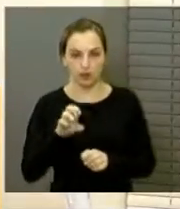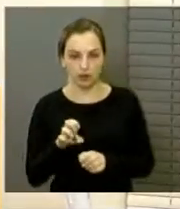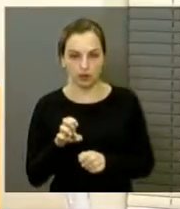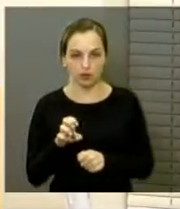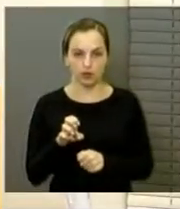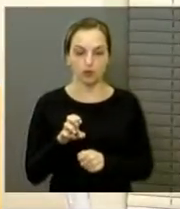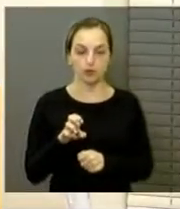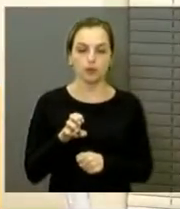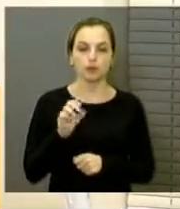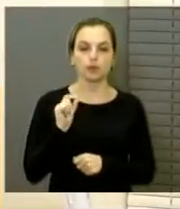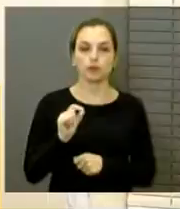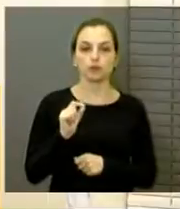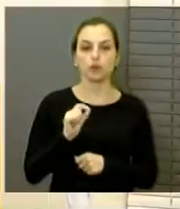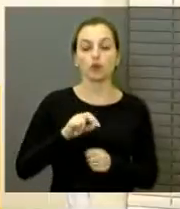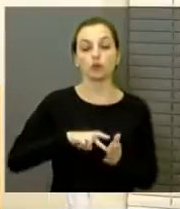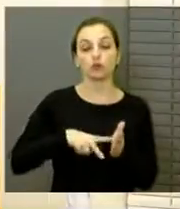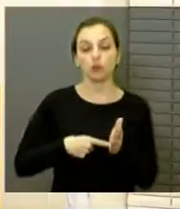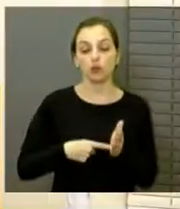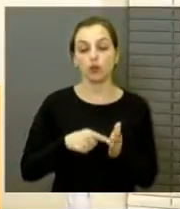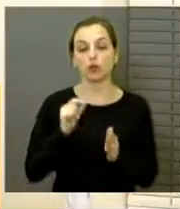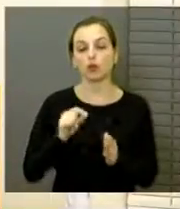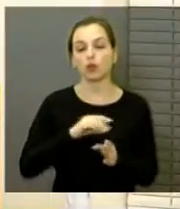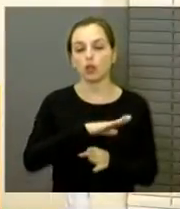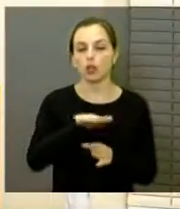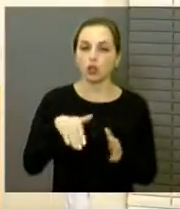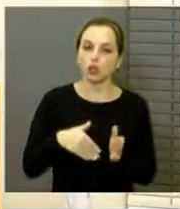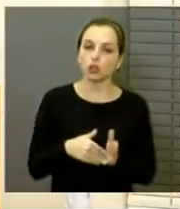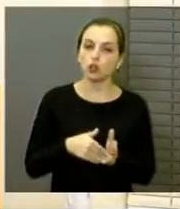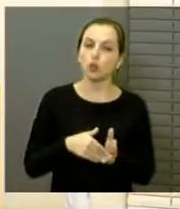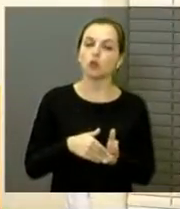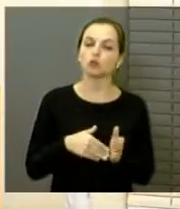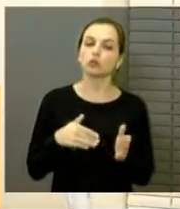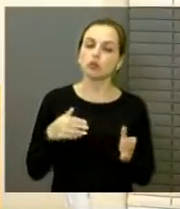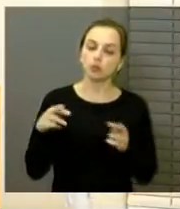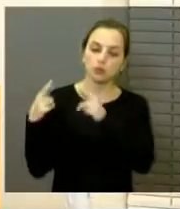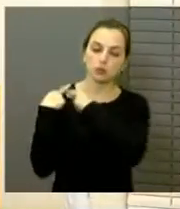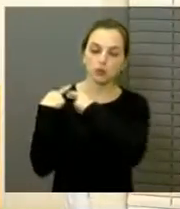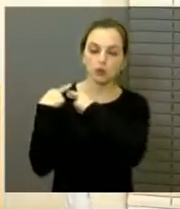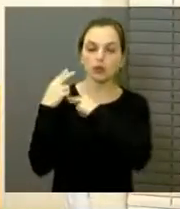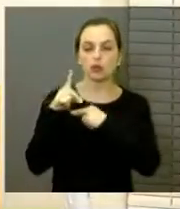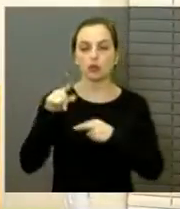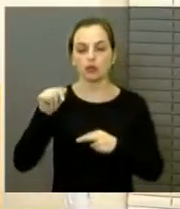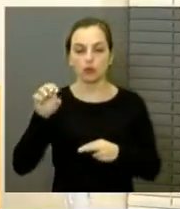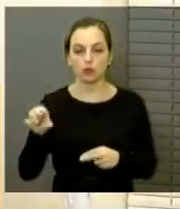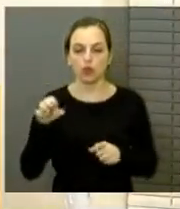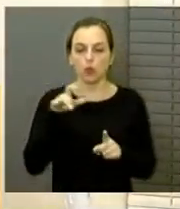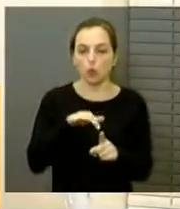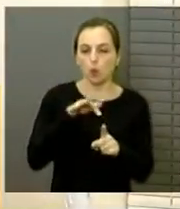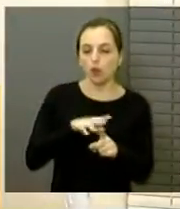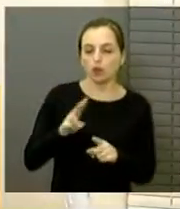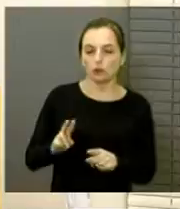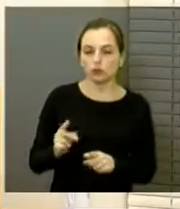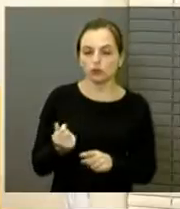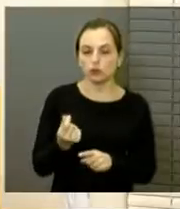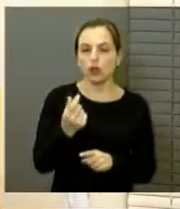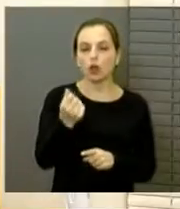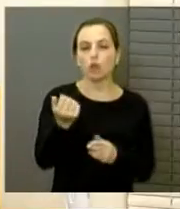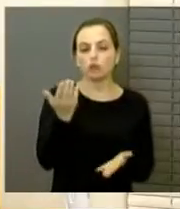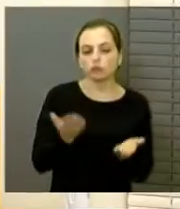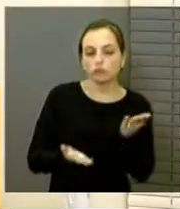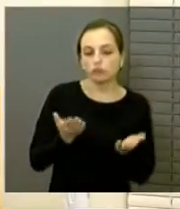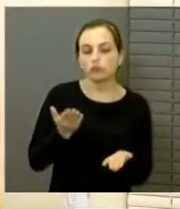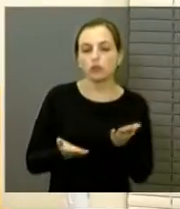um minuto, presidente. Ou seja, todos os serviços que foram jogados nas costas do DAE, sem um impacto financeiro, sem fazer um